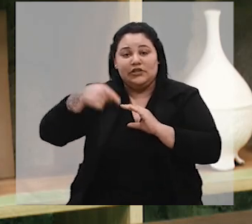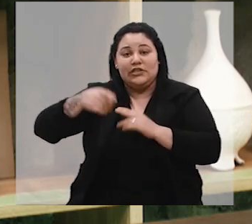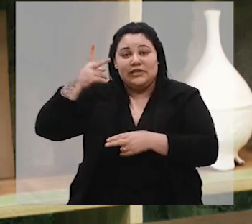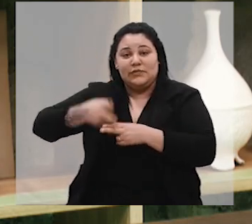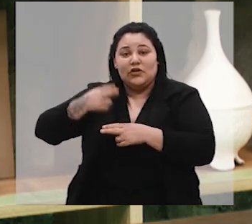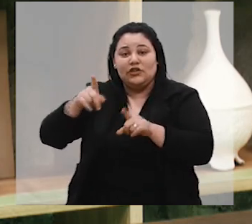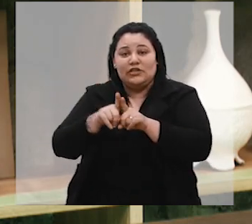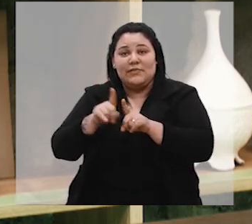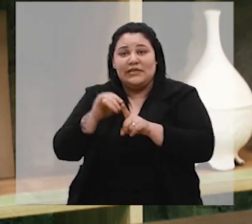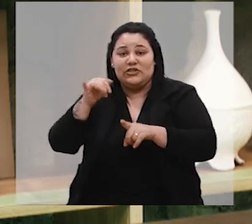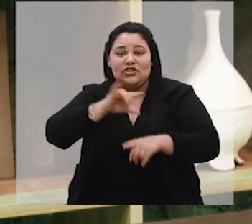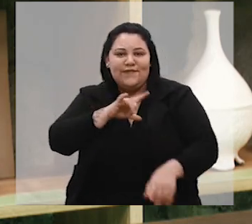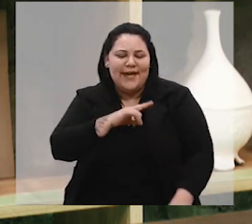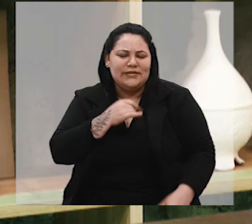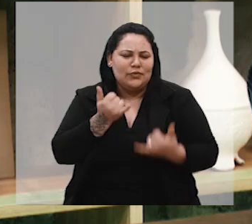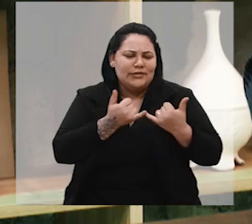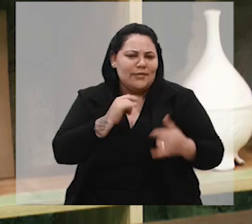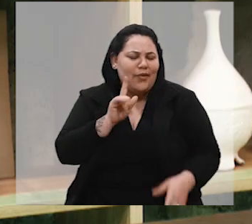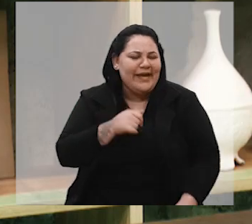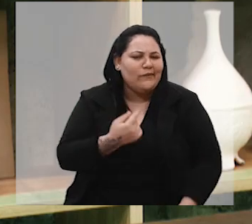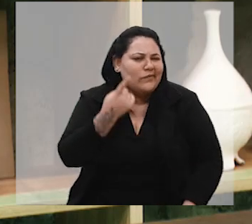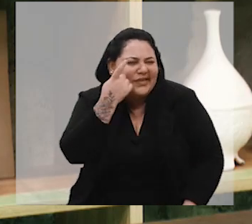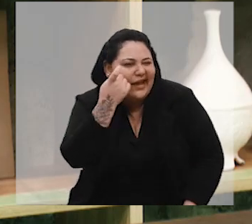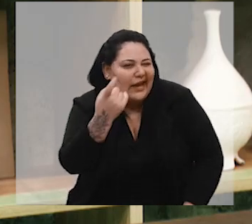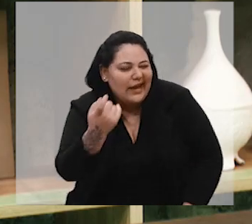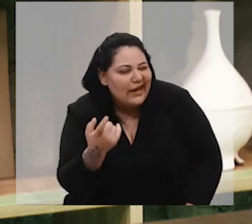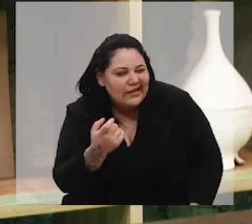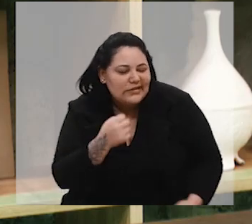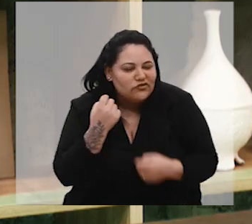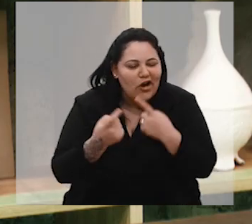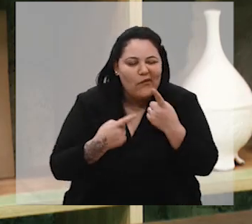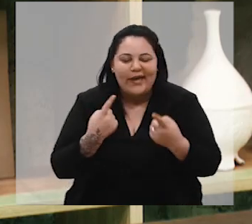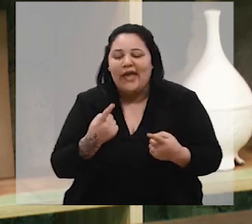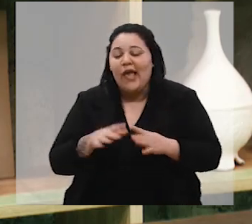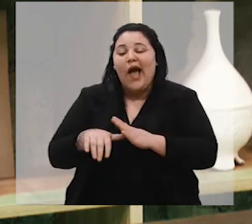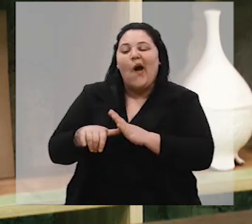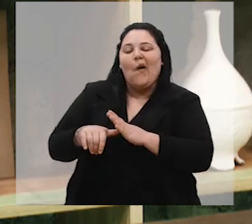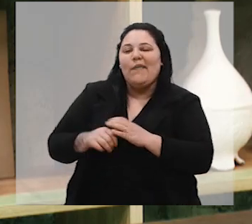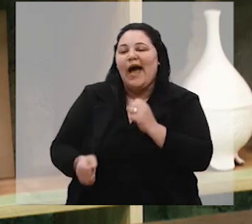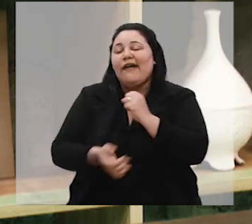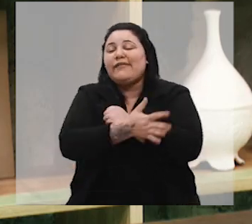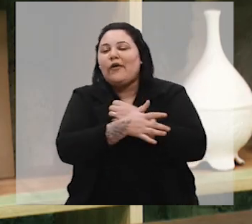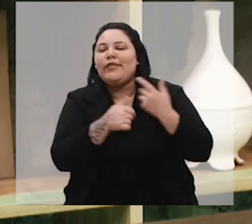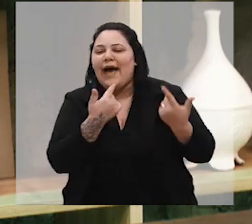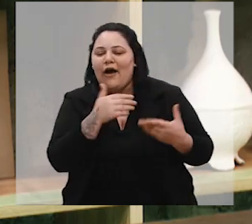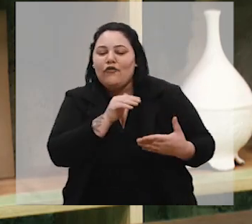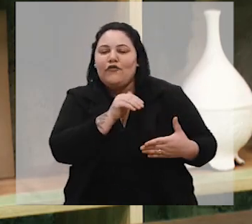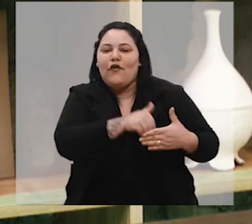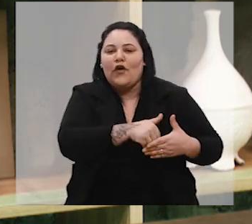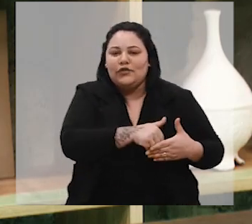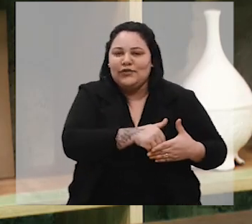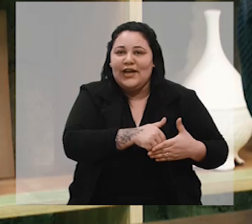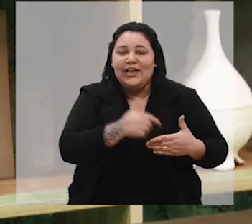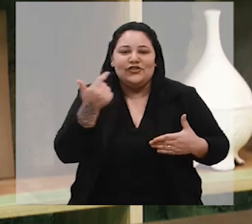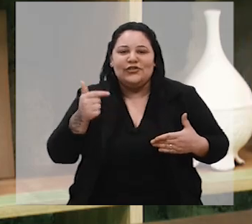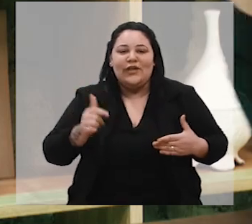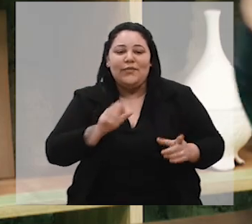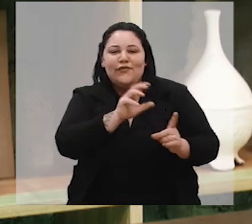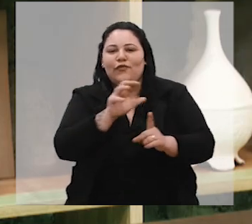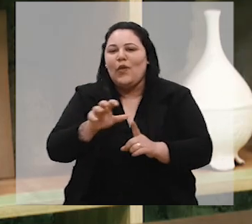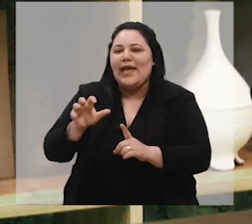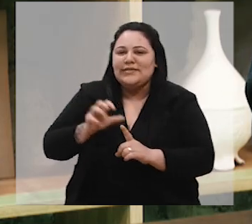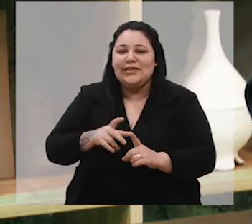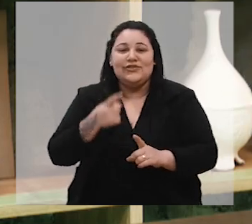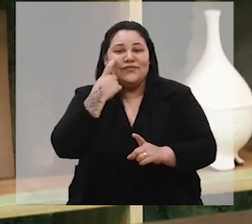que se houvesse um interesse, de alguma parte em fraudar esses votos, nós não teríamos uma alternância tão grande